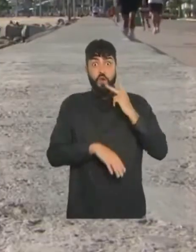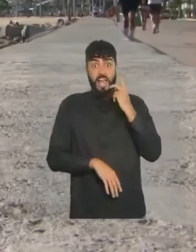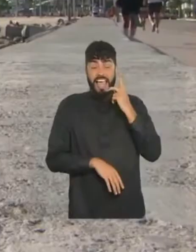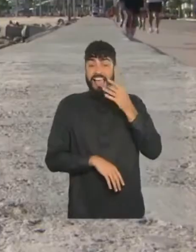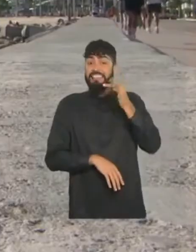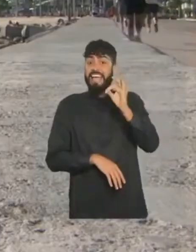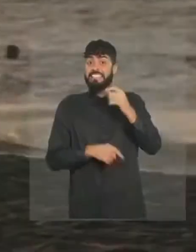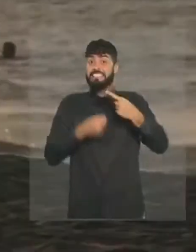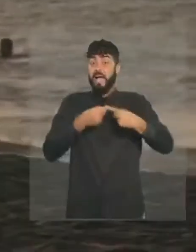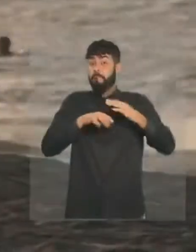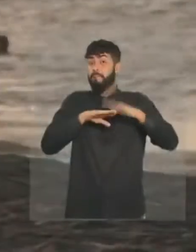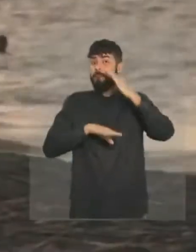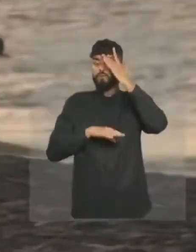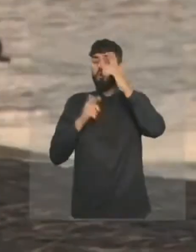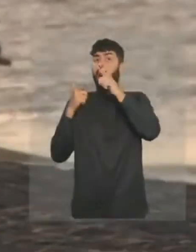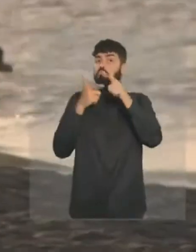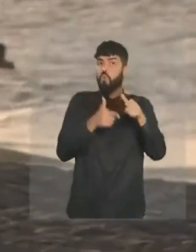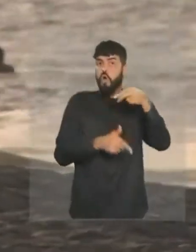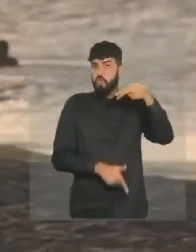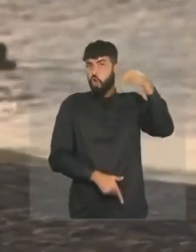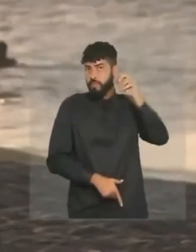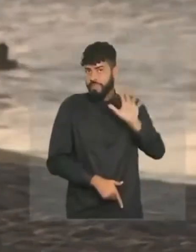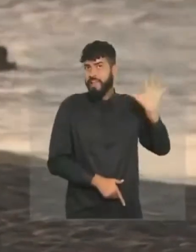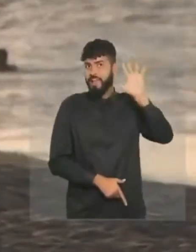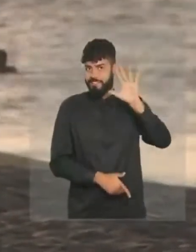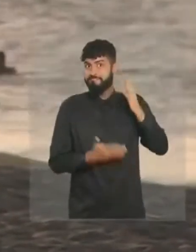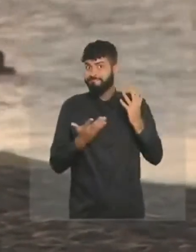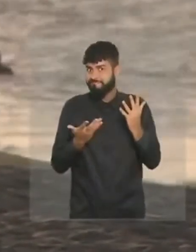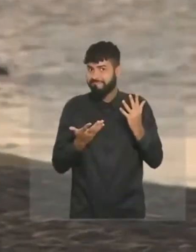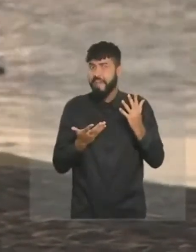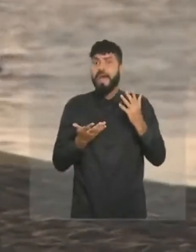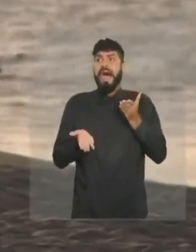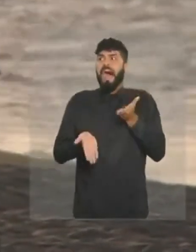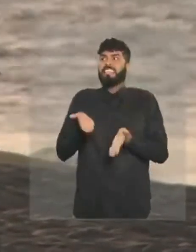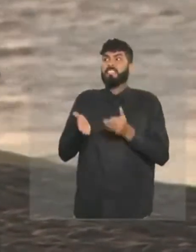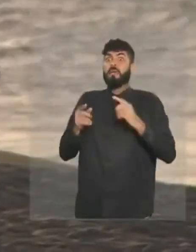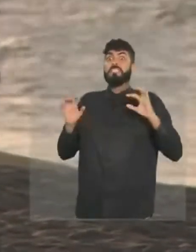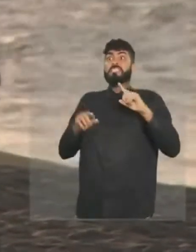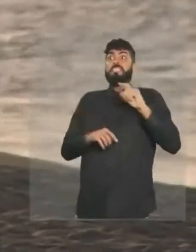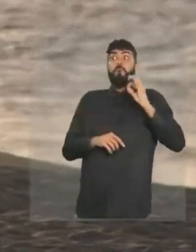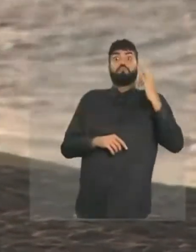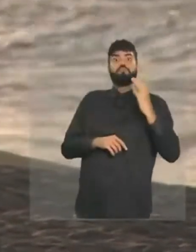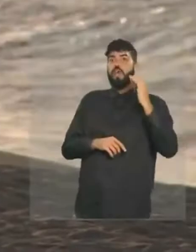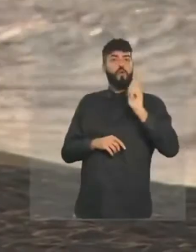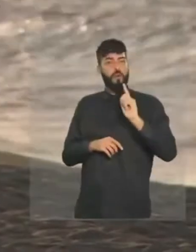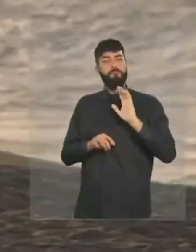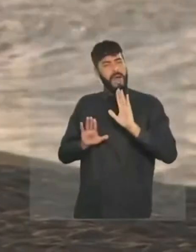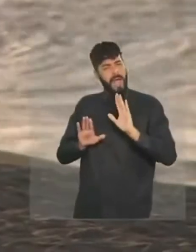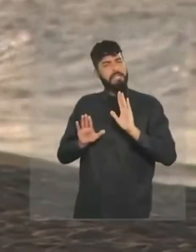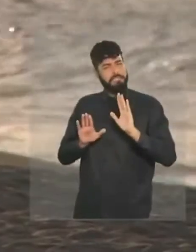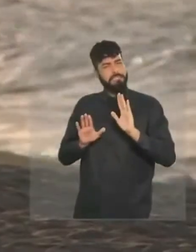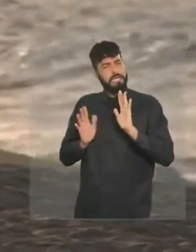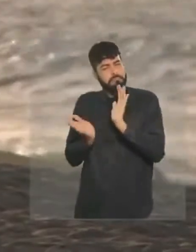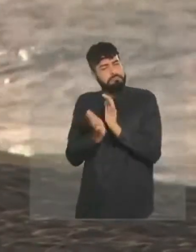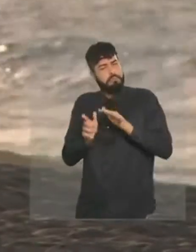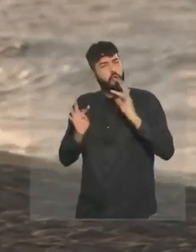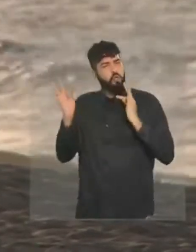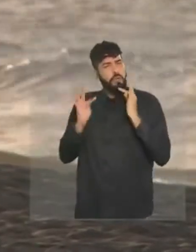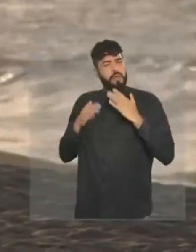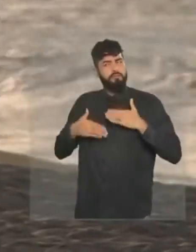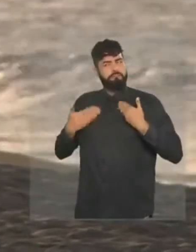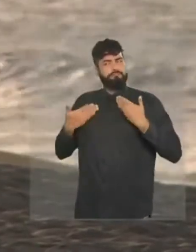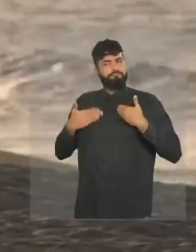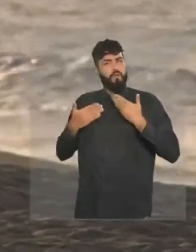no Nordeste. Mesmo ainda sem poder atender como antigamente, o setor do turismo em Fortaleza se anima com os passos lentos